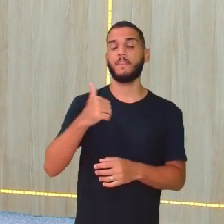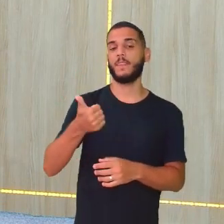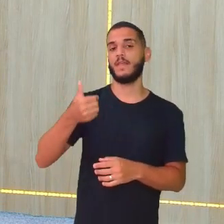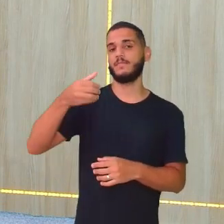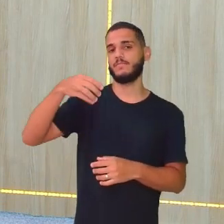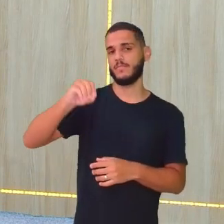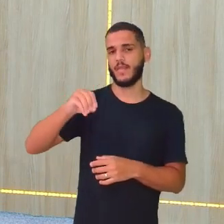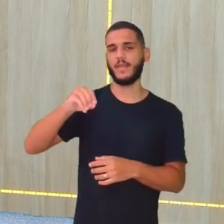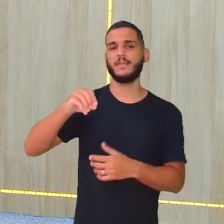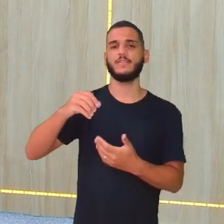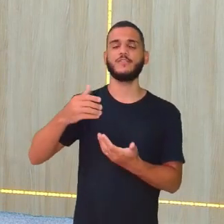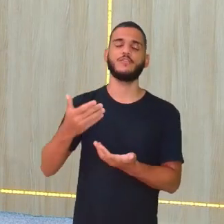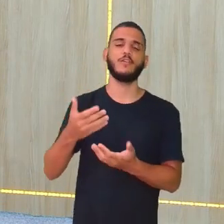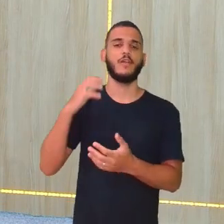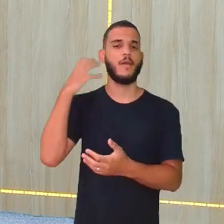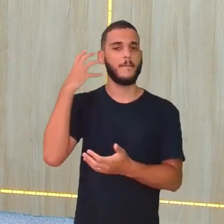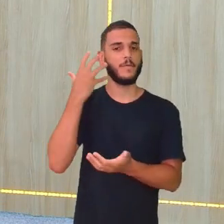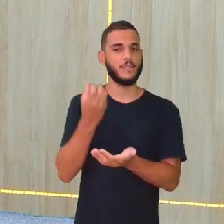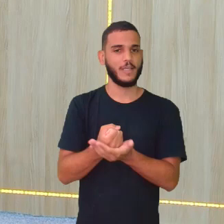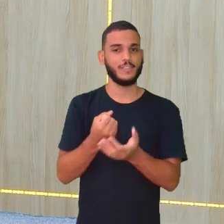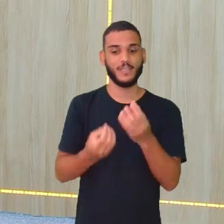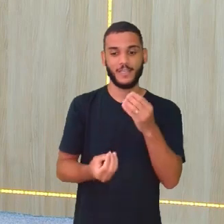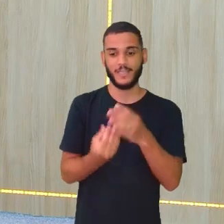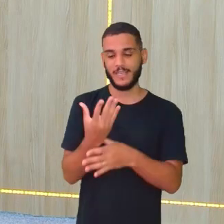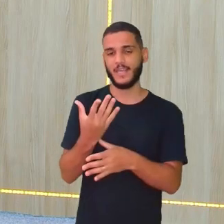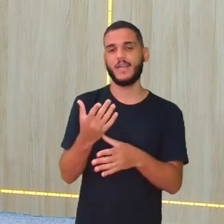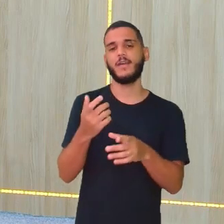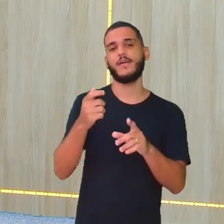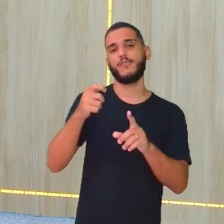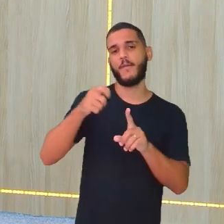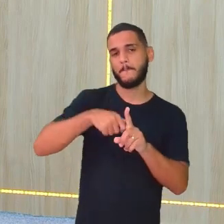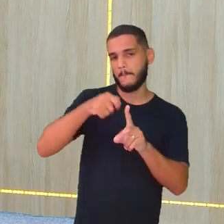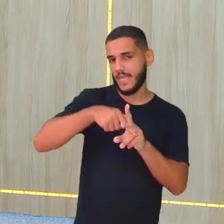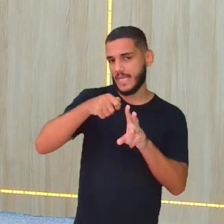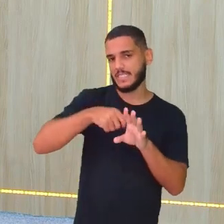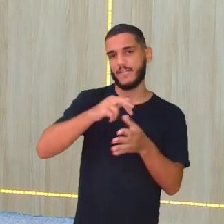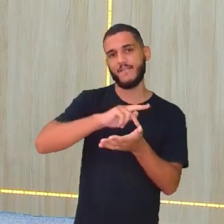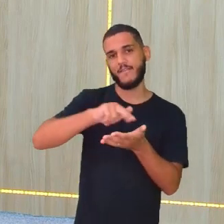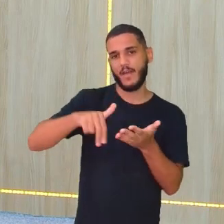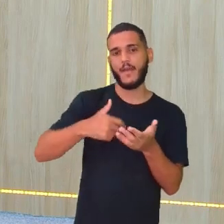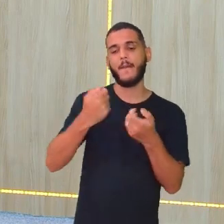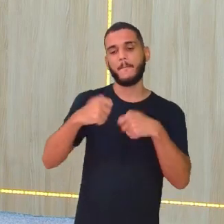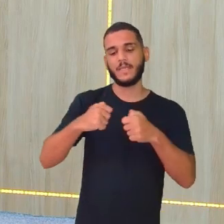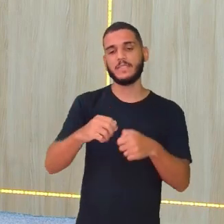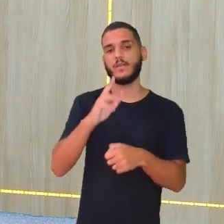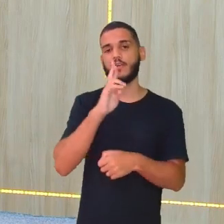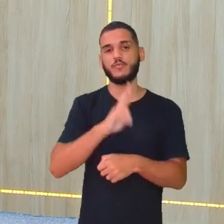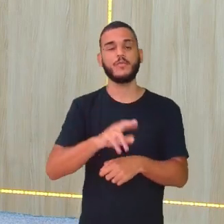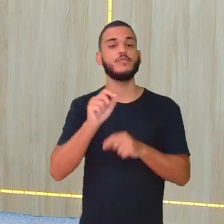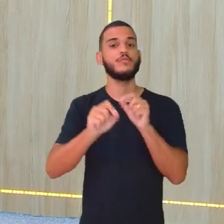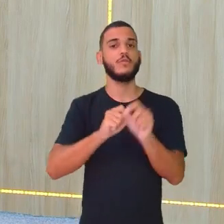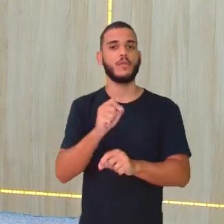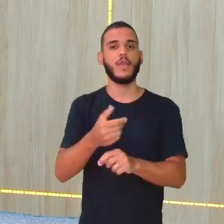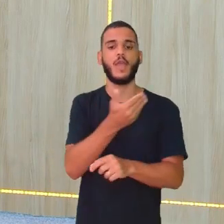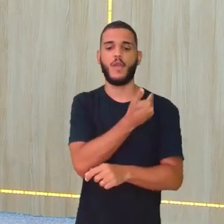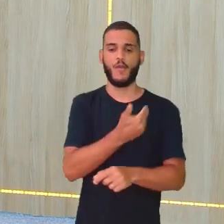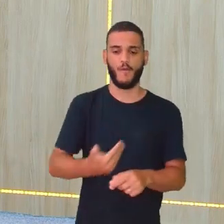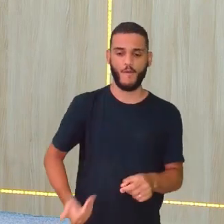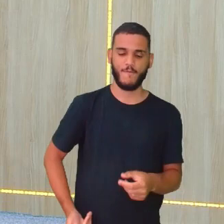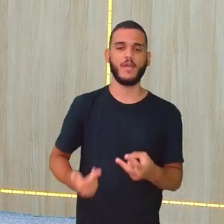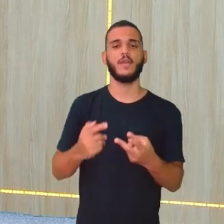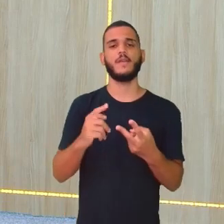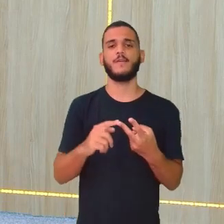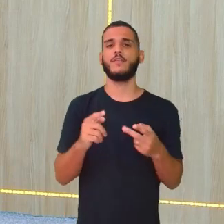em construção que já estão há meses aí, porque eu preciso de uma resposta de um órgão oficial, eu preciso de uma resposta de